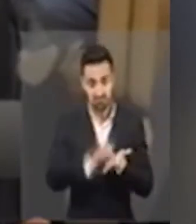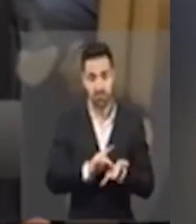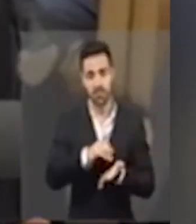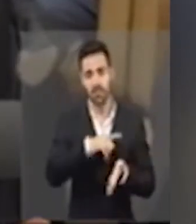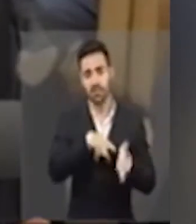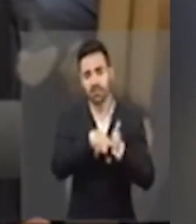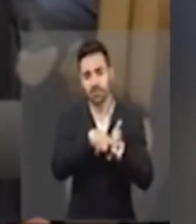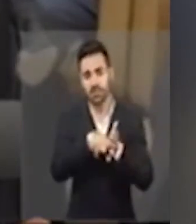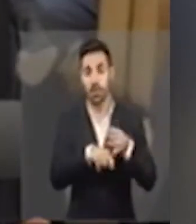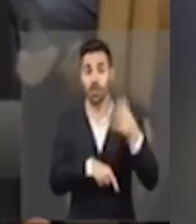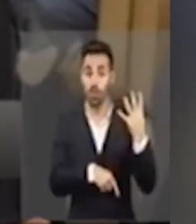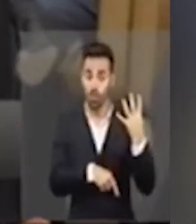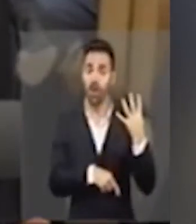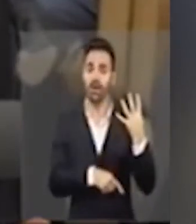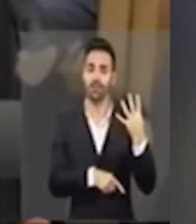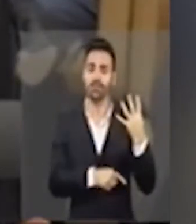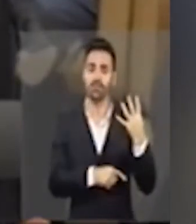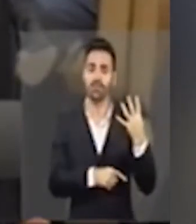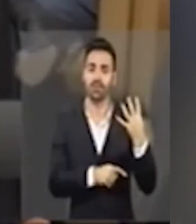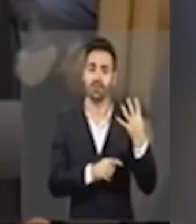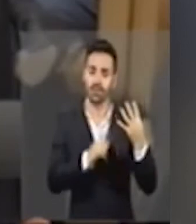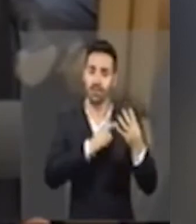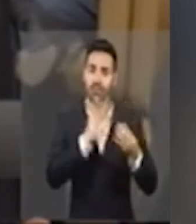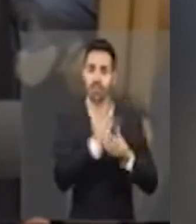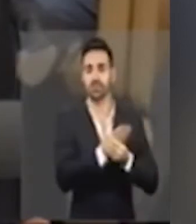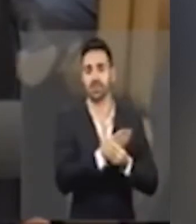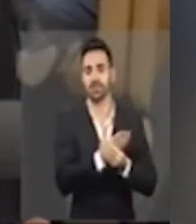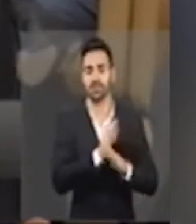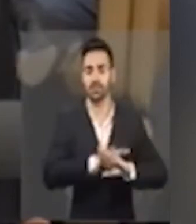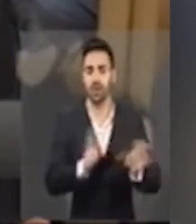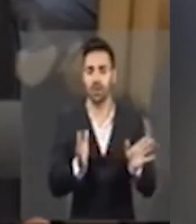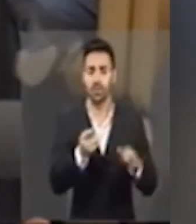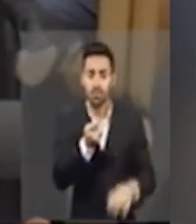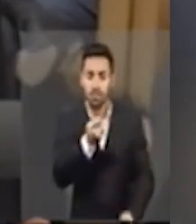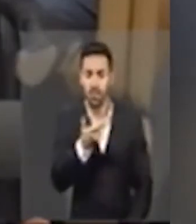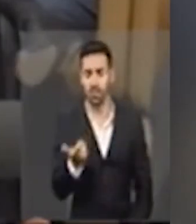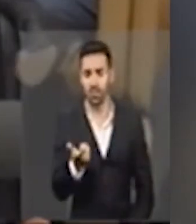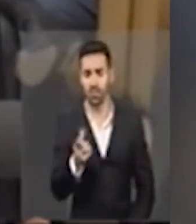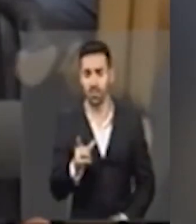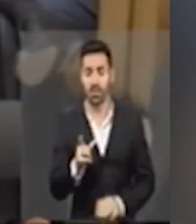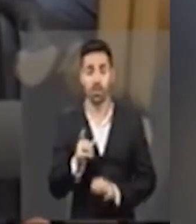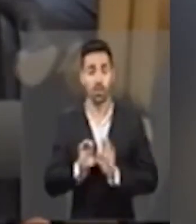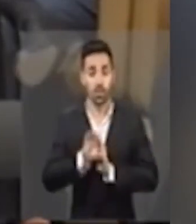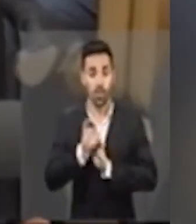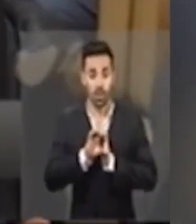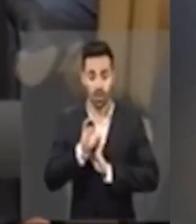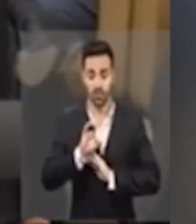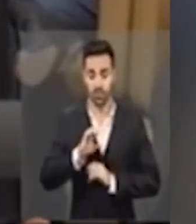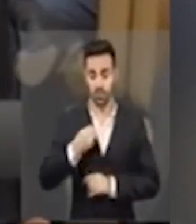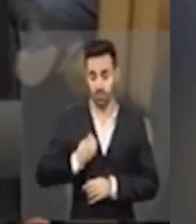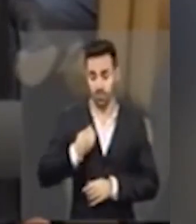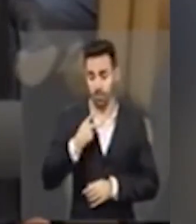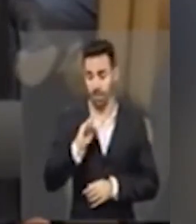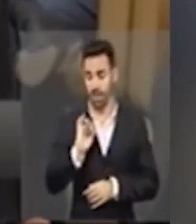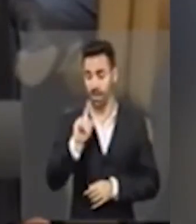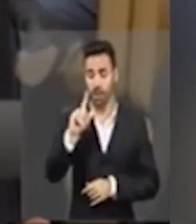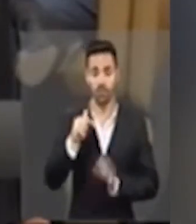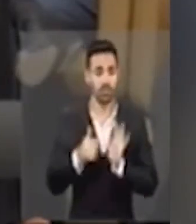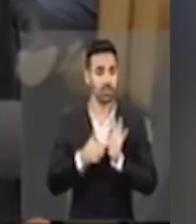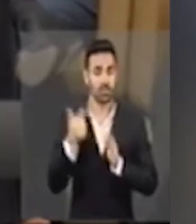investigados e quatro porcento virou processo é muito pouco a lei o código penal existente não